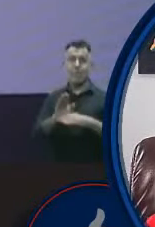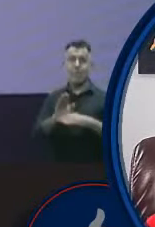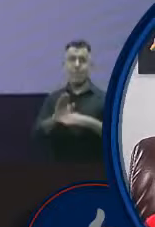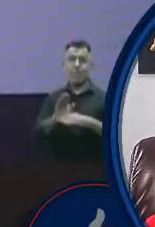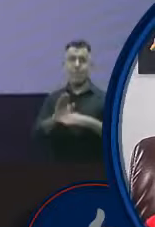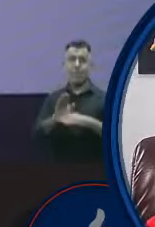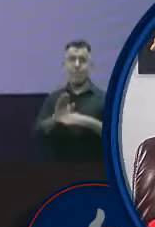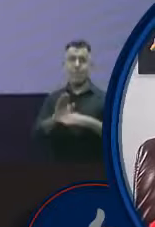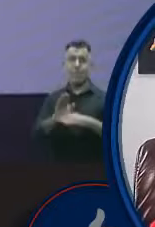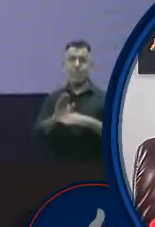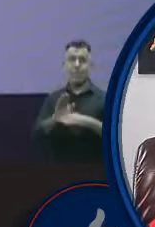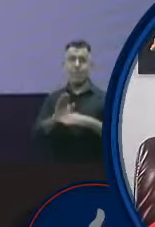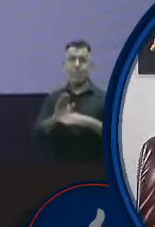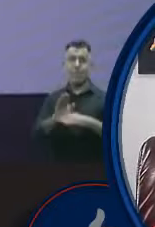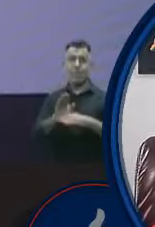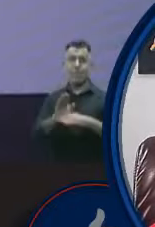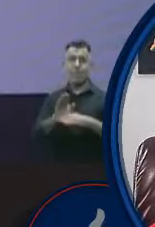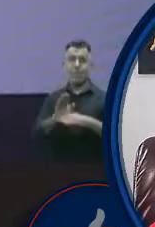Tá chatinho hoje, hein?